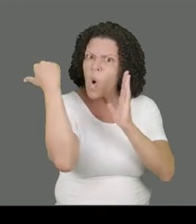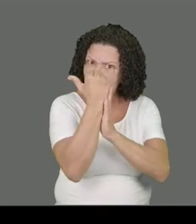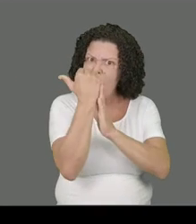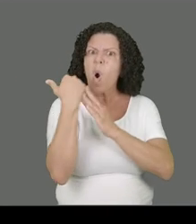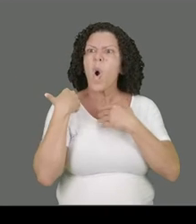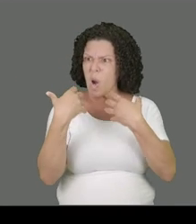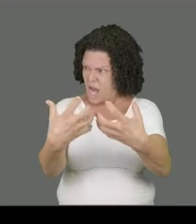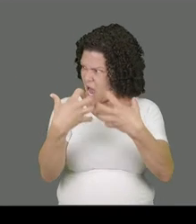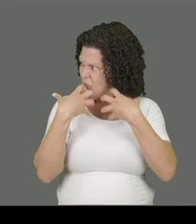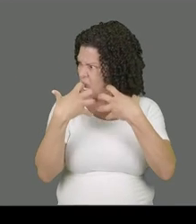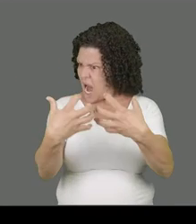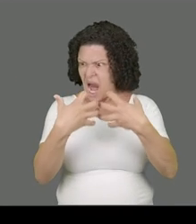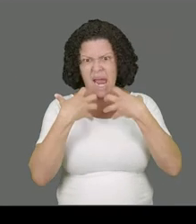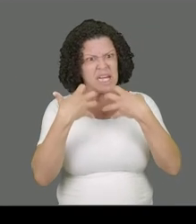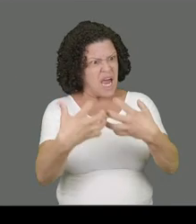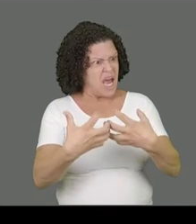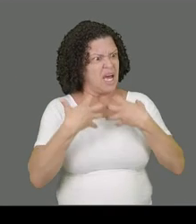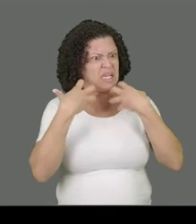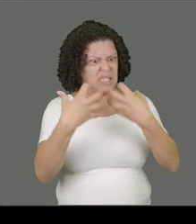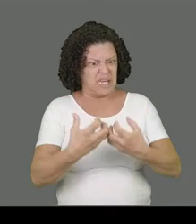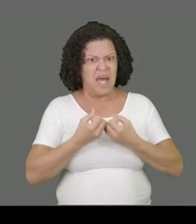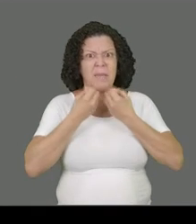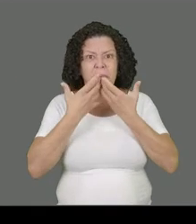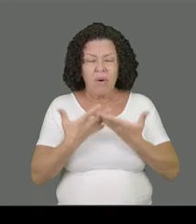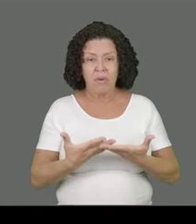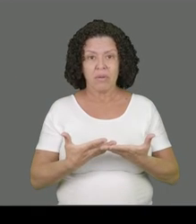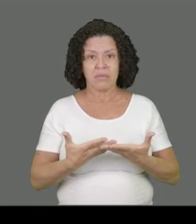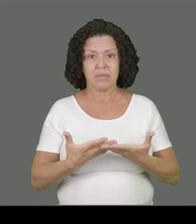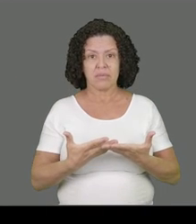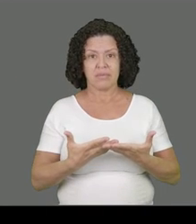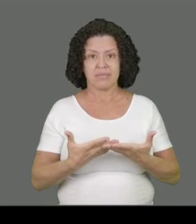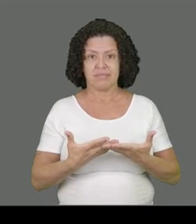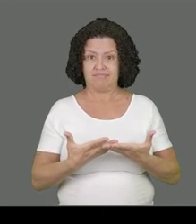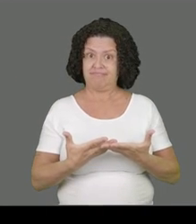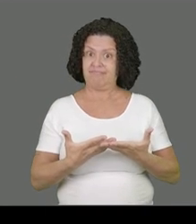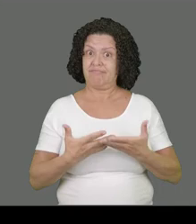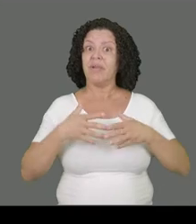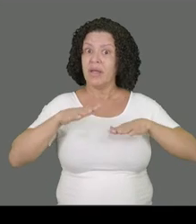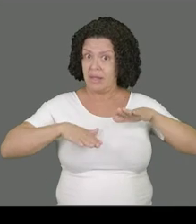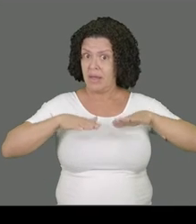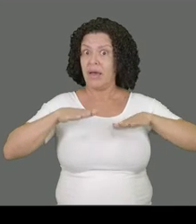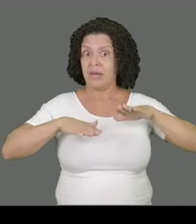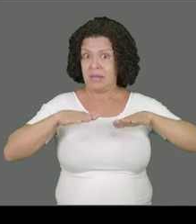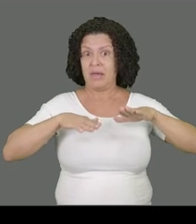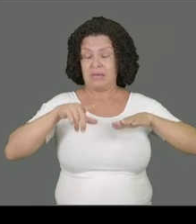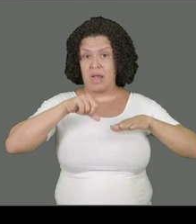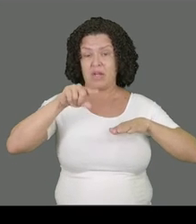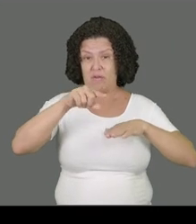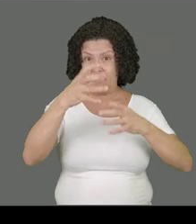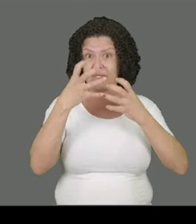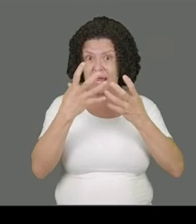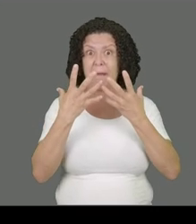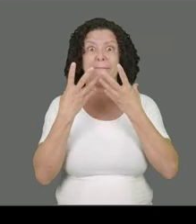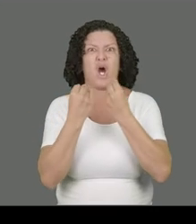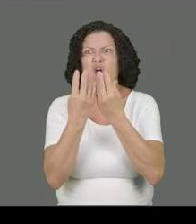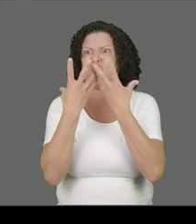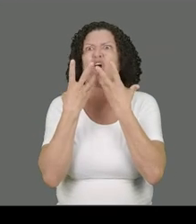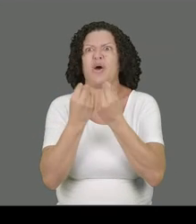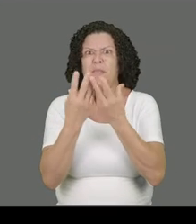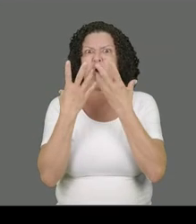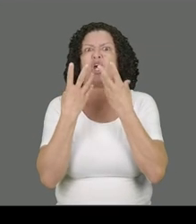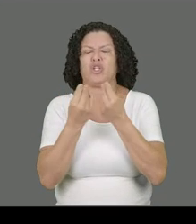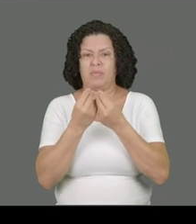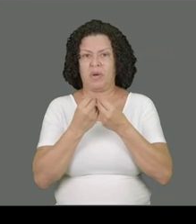muito, aquilo que a gente almeja demais, seria muito bom. E às vezes aquilo que a gente